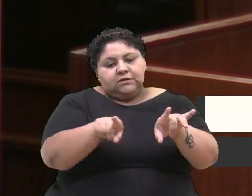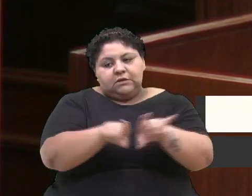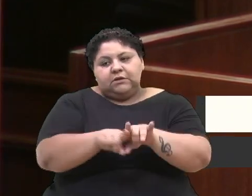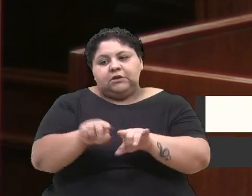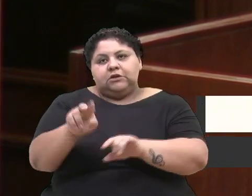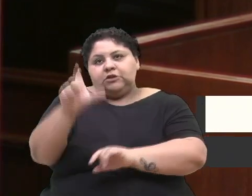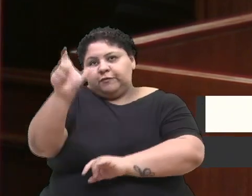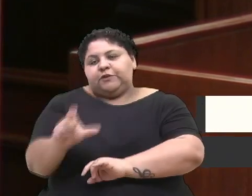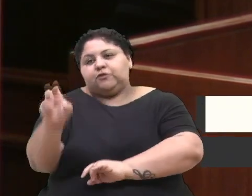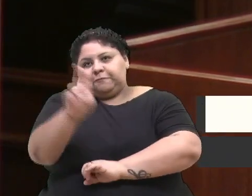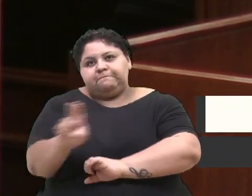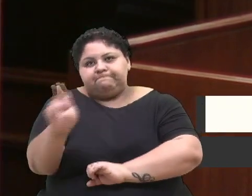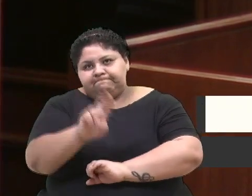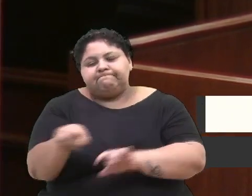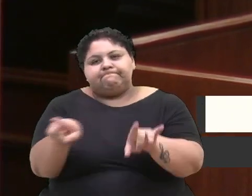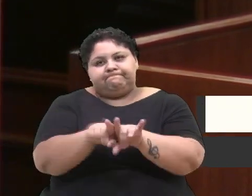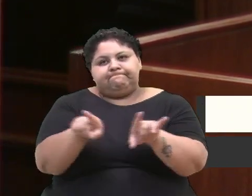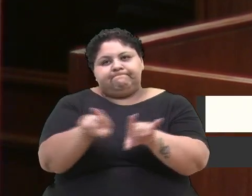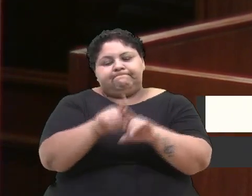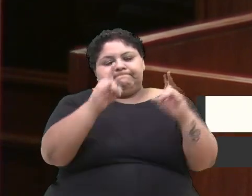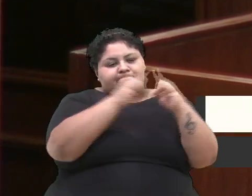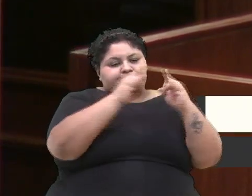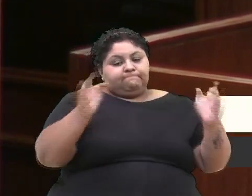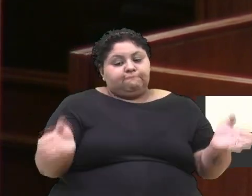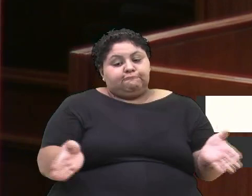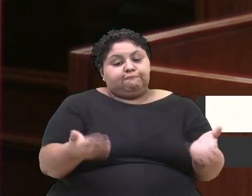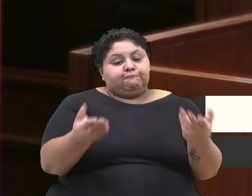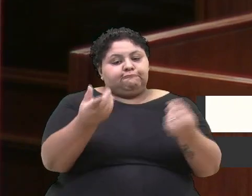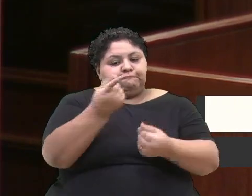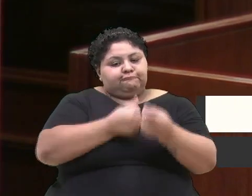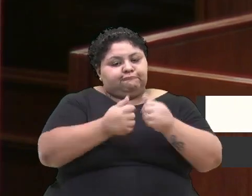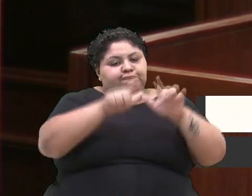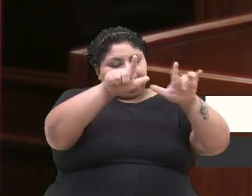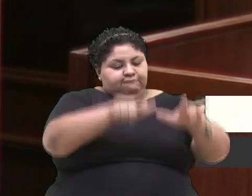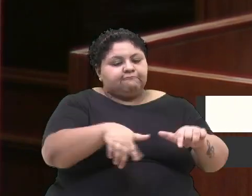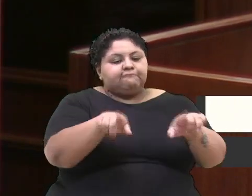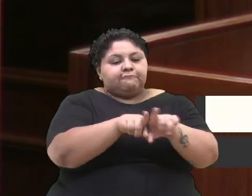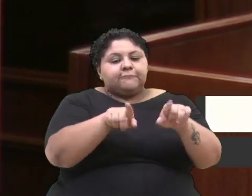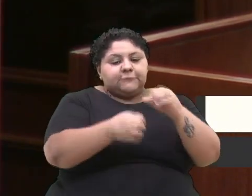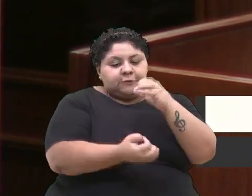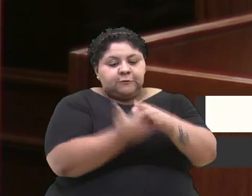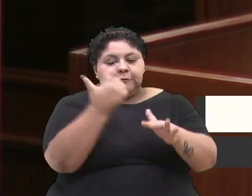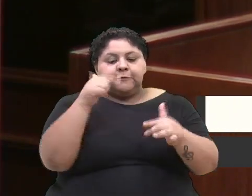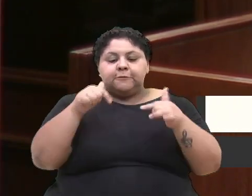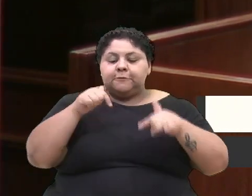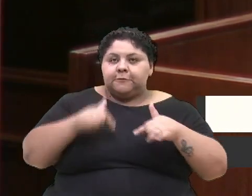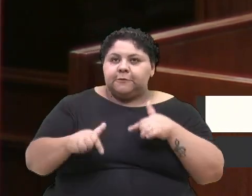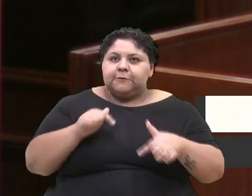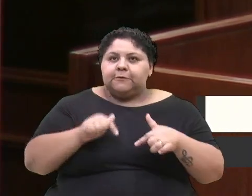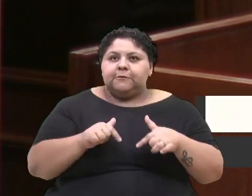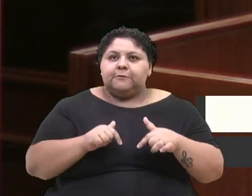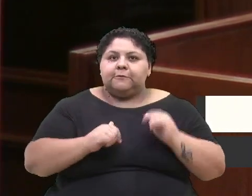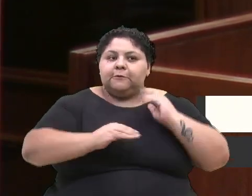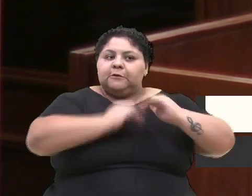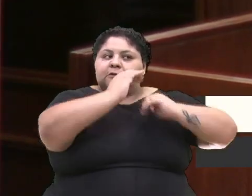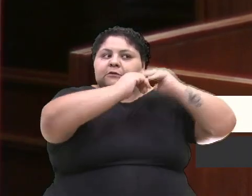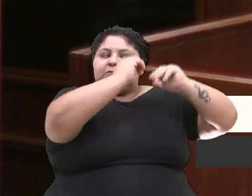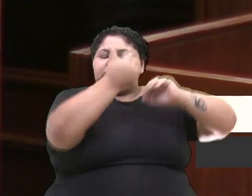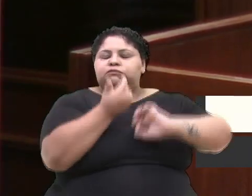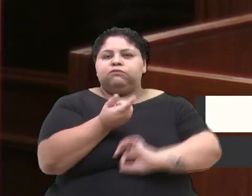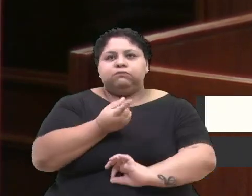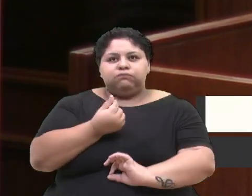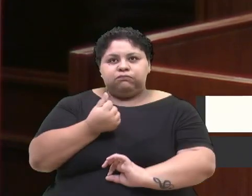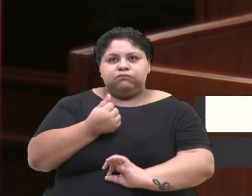instituição estimula a economia local, podendo resultar em empregos adicionais, crescimento econômico